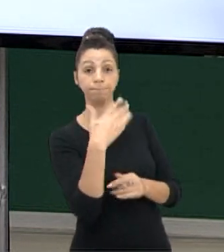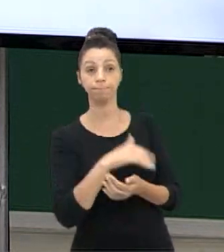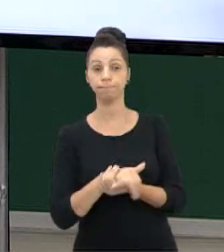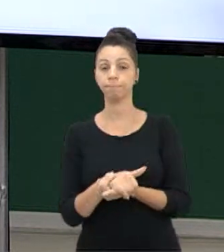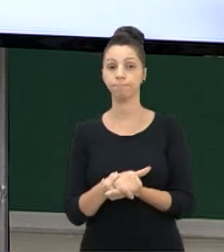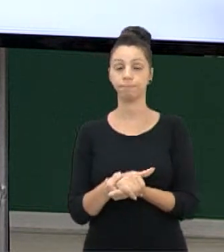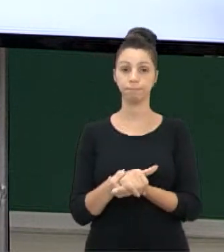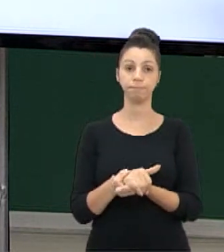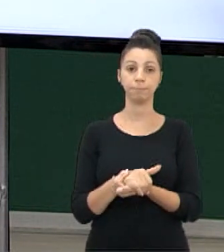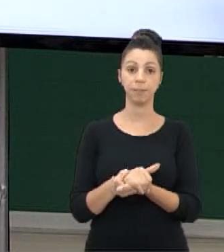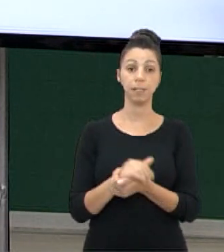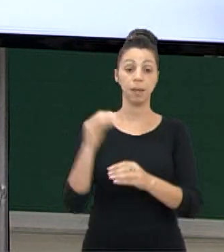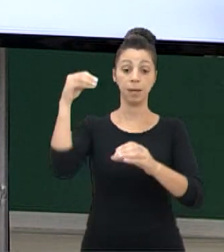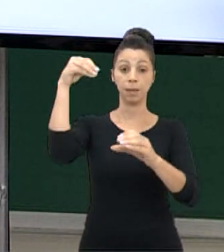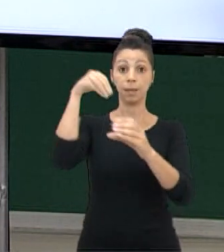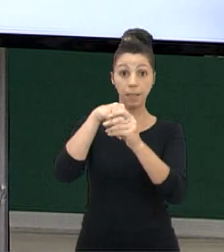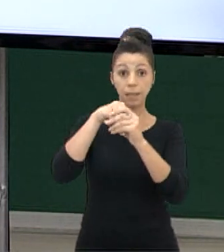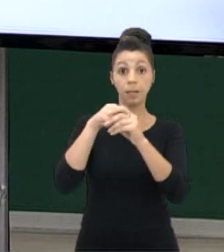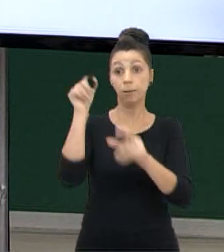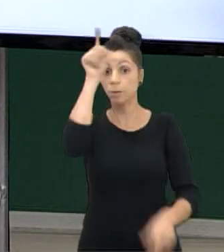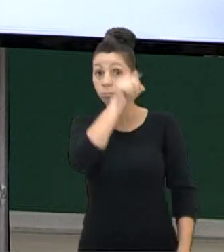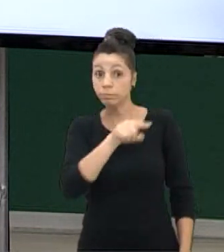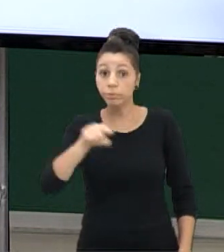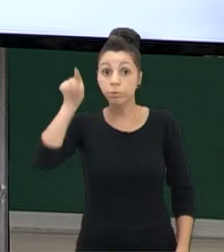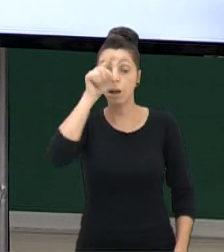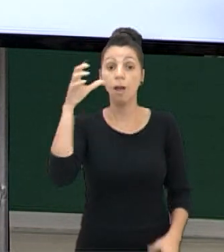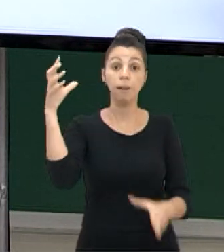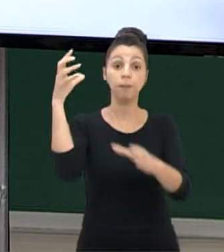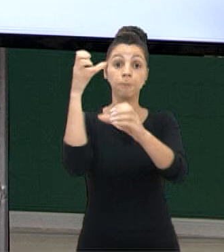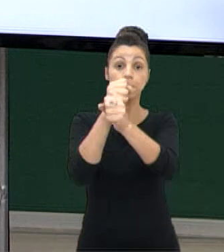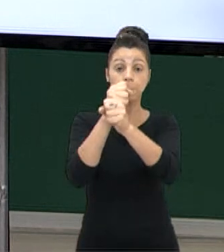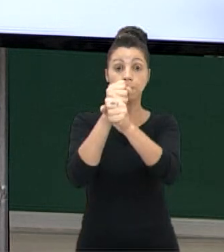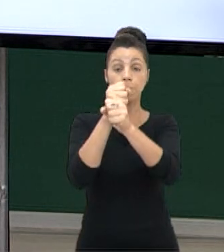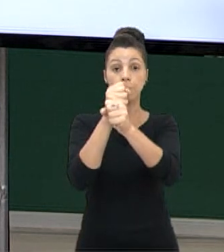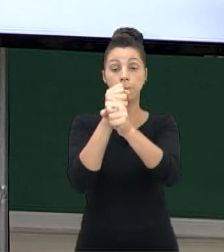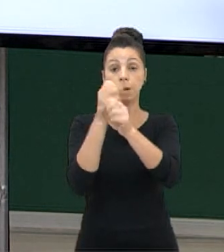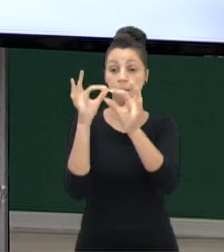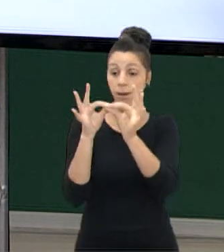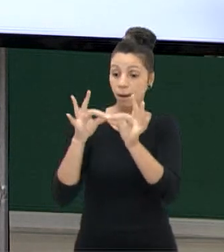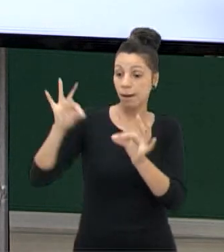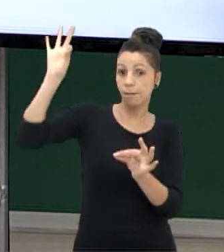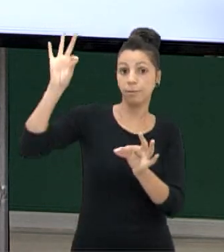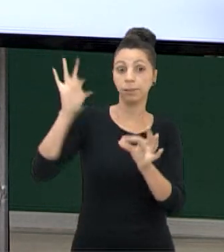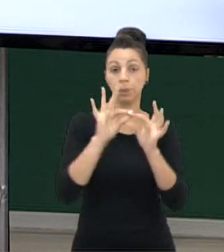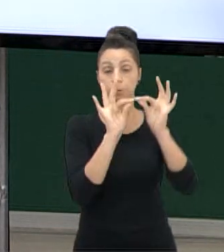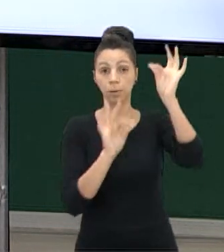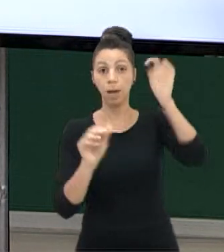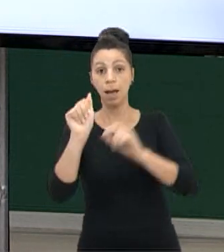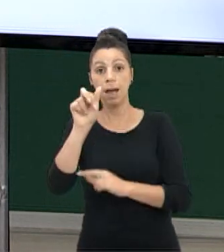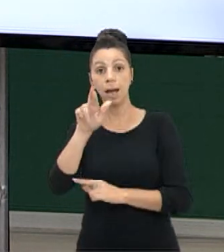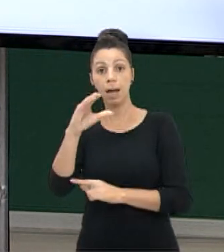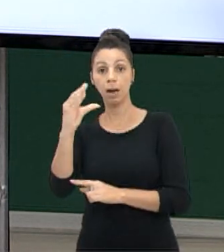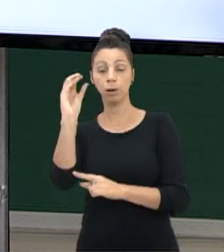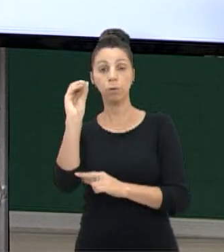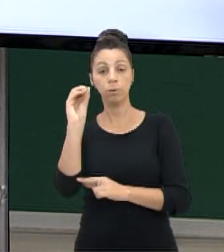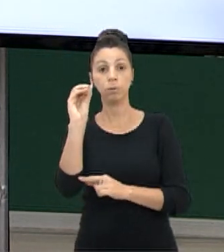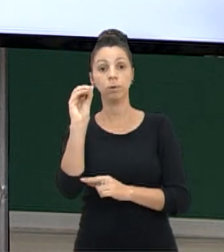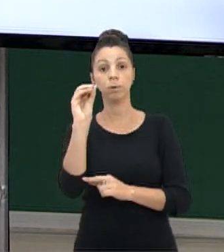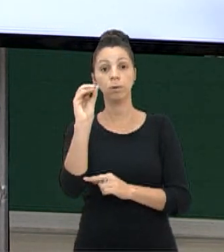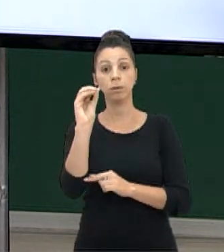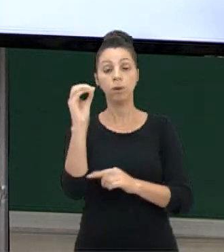a gente soma os dois arcos e divide por 2. Agora que ele está aqui fora, vocês